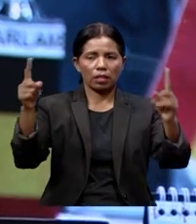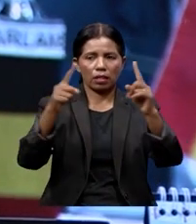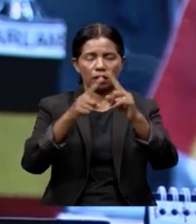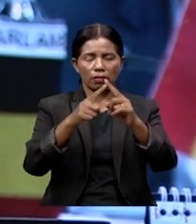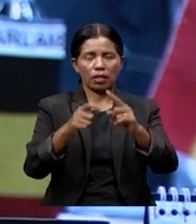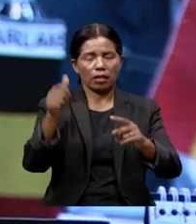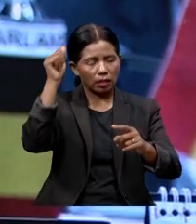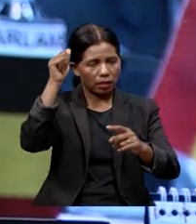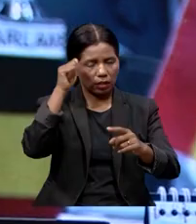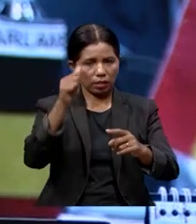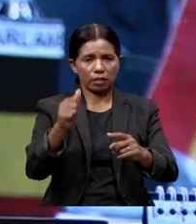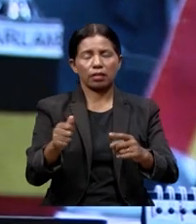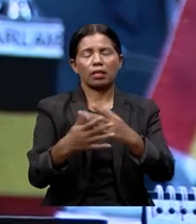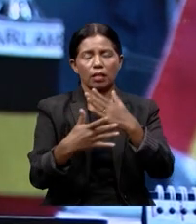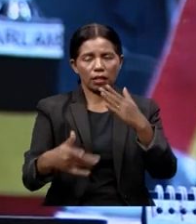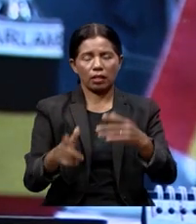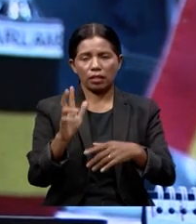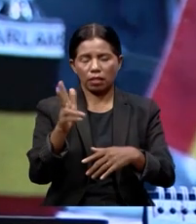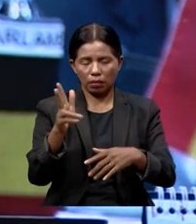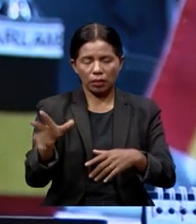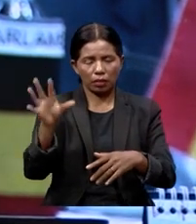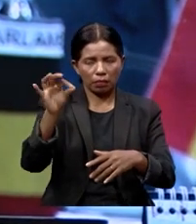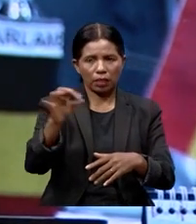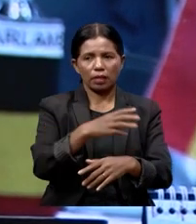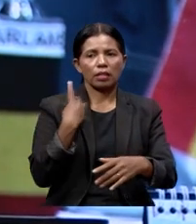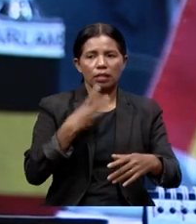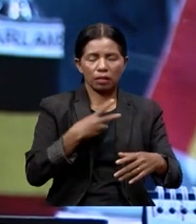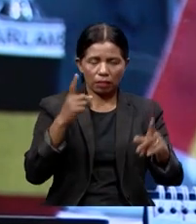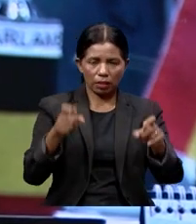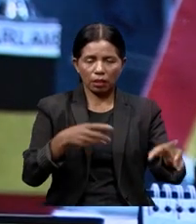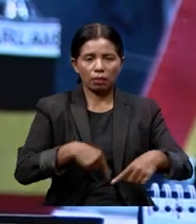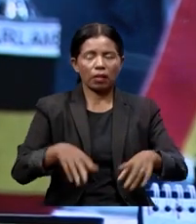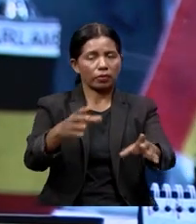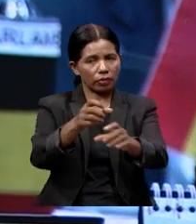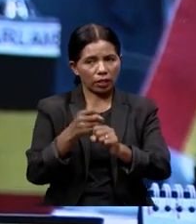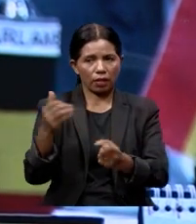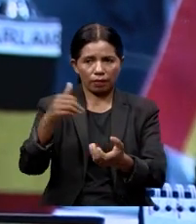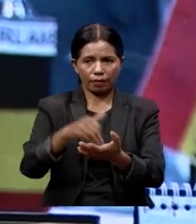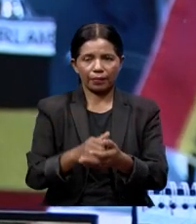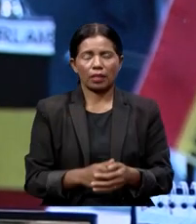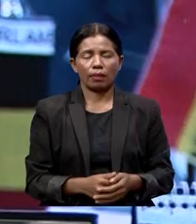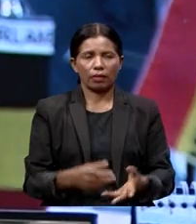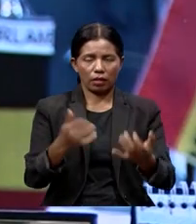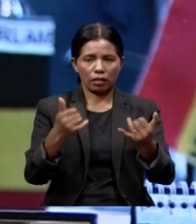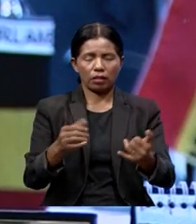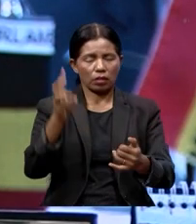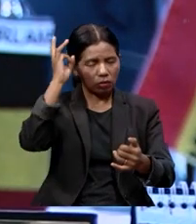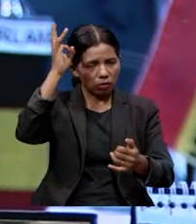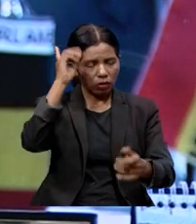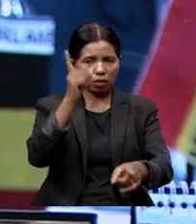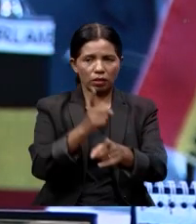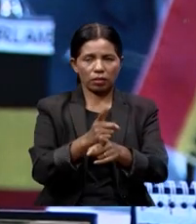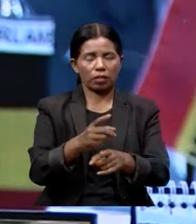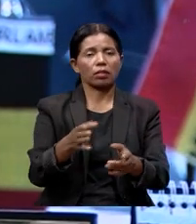RANG, $39. Hasil saitia ita mak tenki ba foto fali. Então ita nem mak situasaun ita nem mak preocupante tep